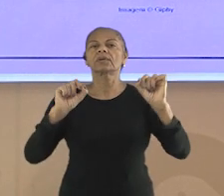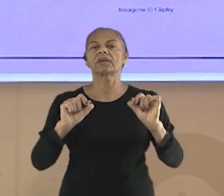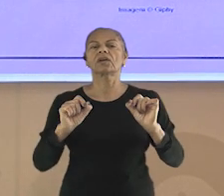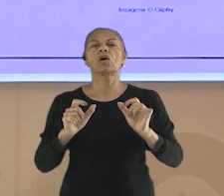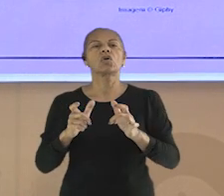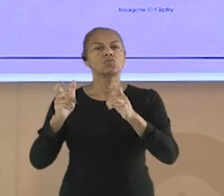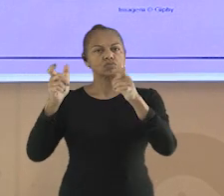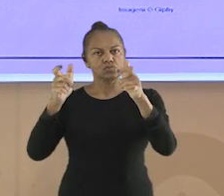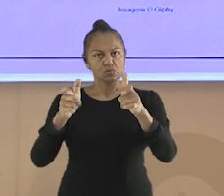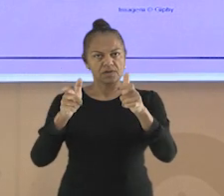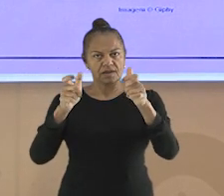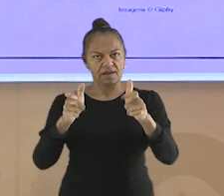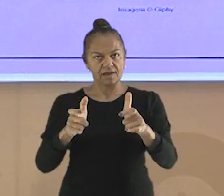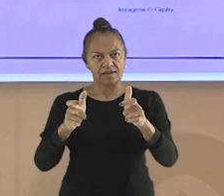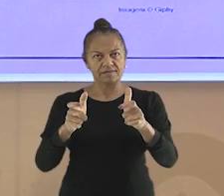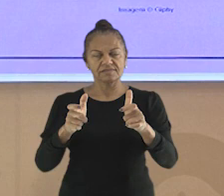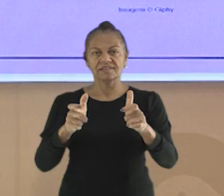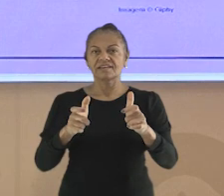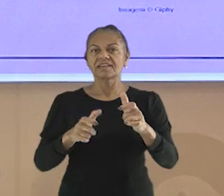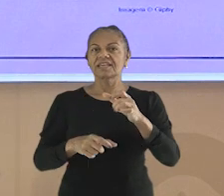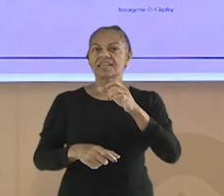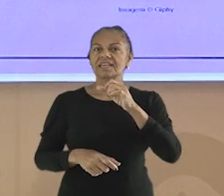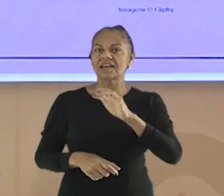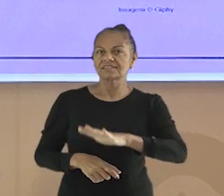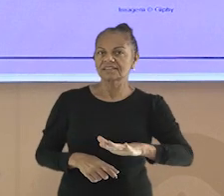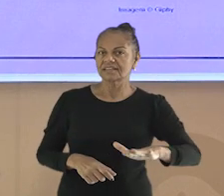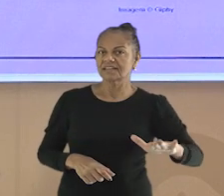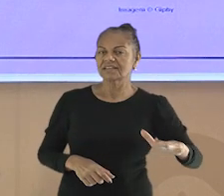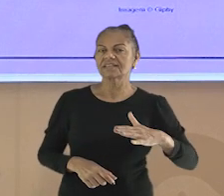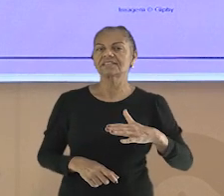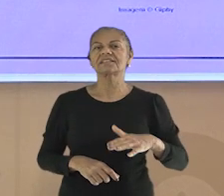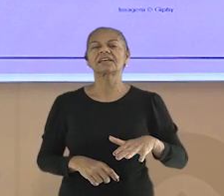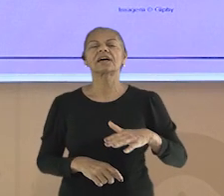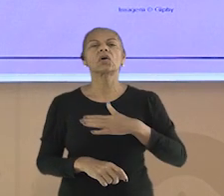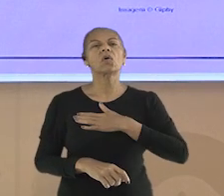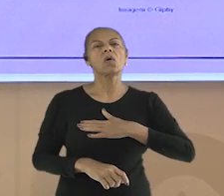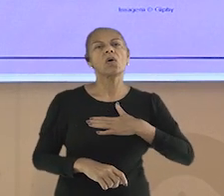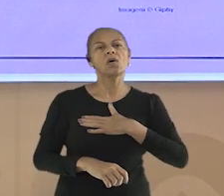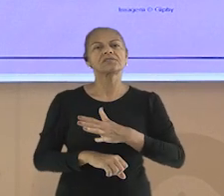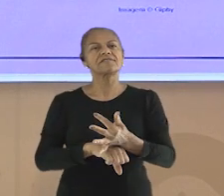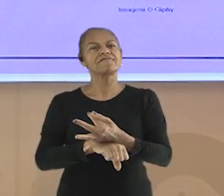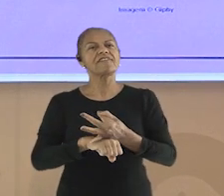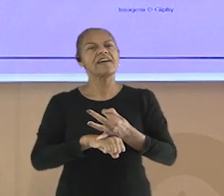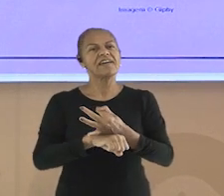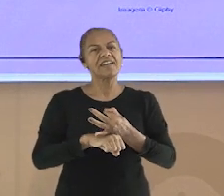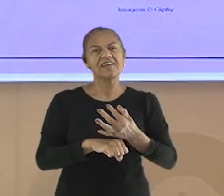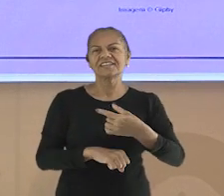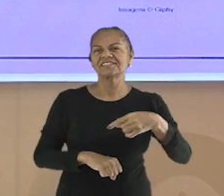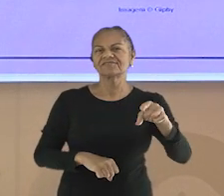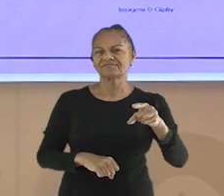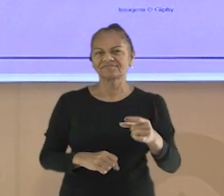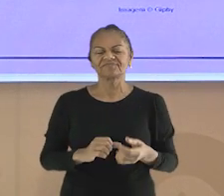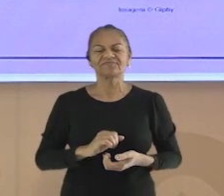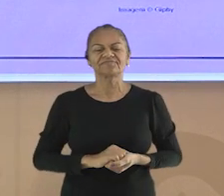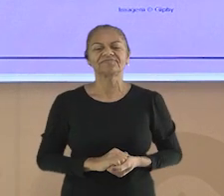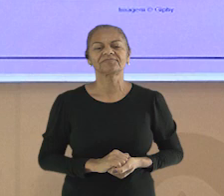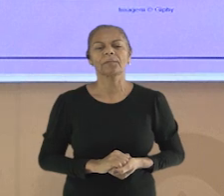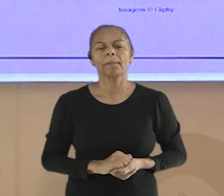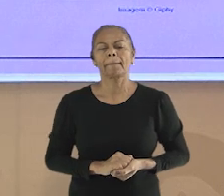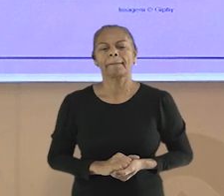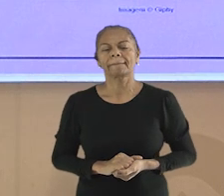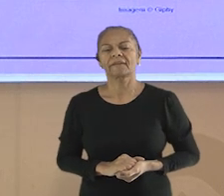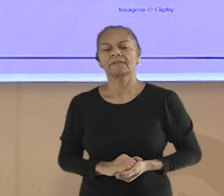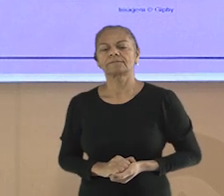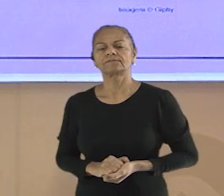tabela é os lugares onde as crianças gostam de ir nas férias. Agora que conferimos as informações